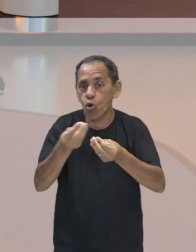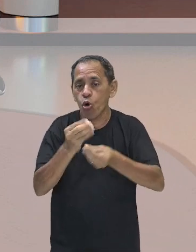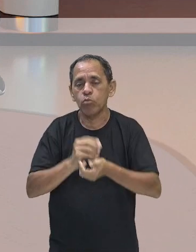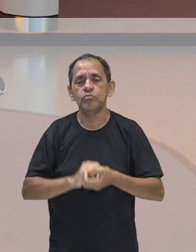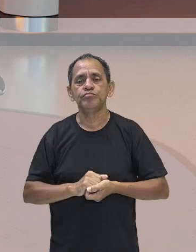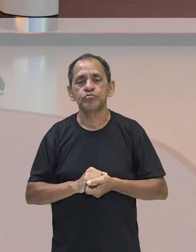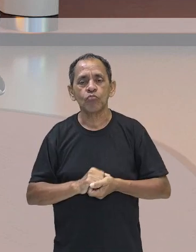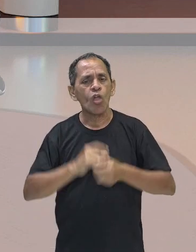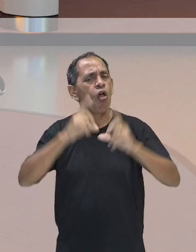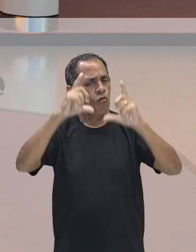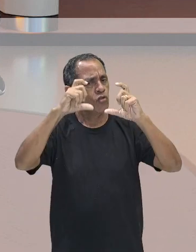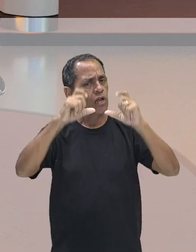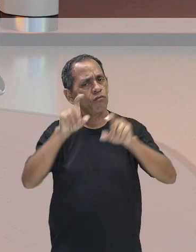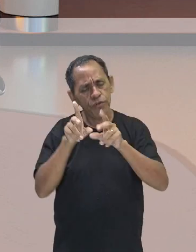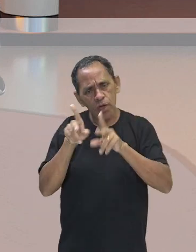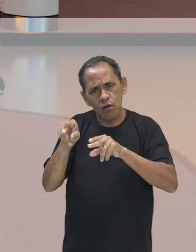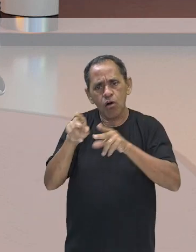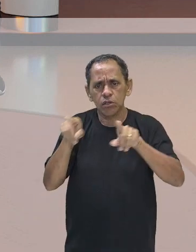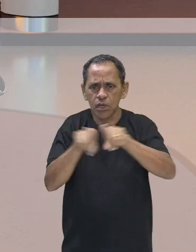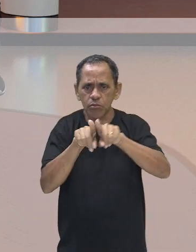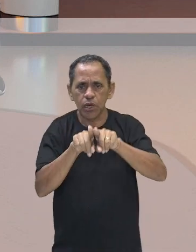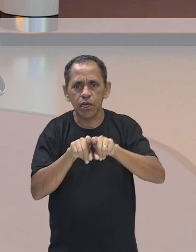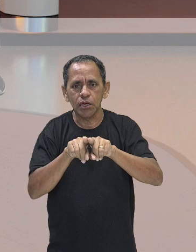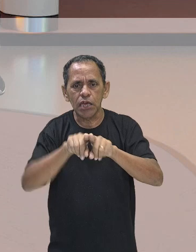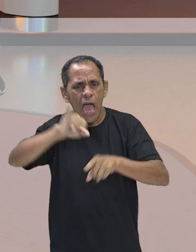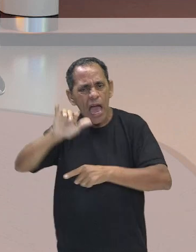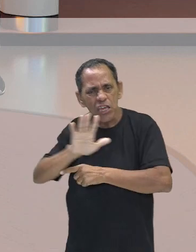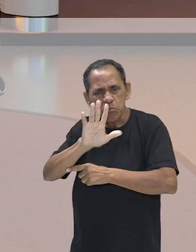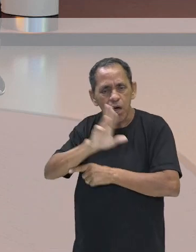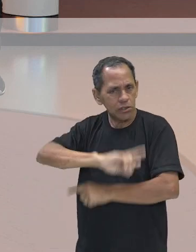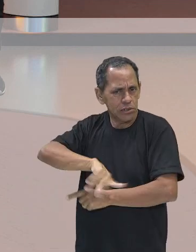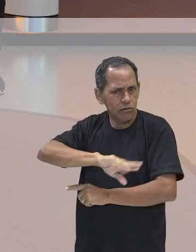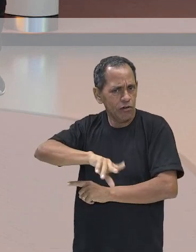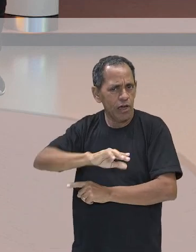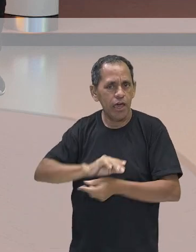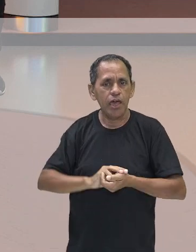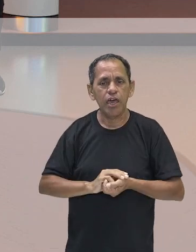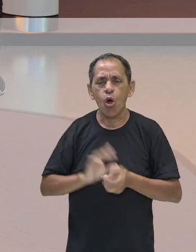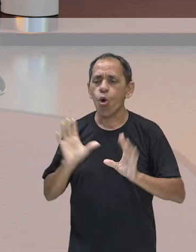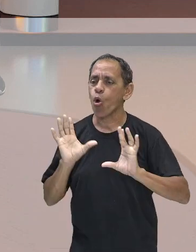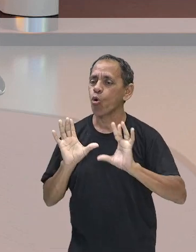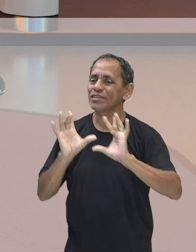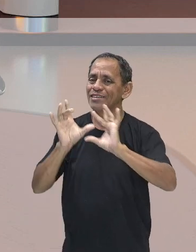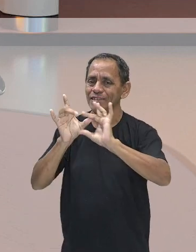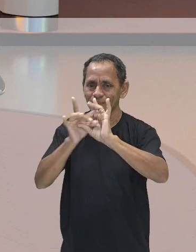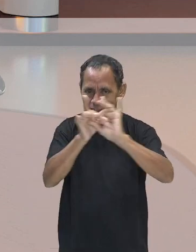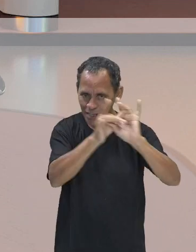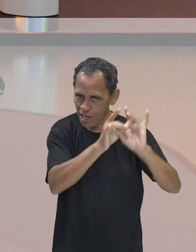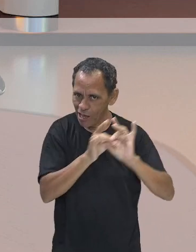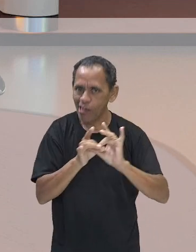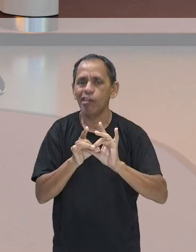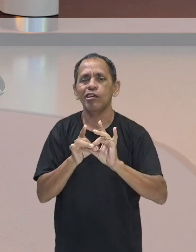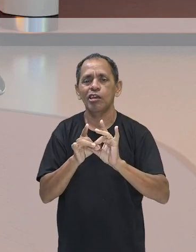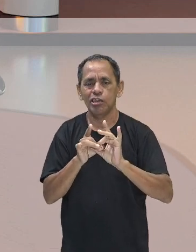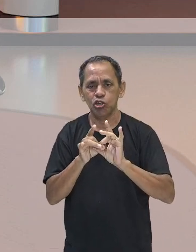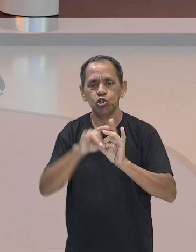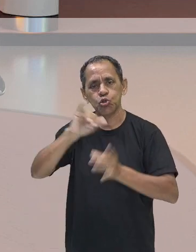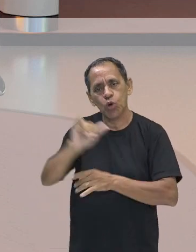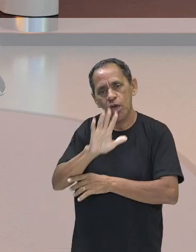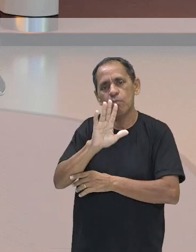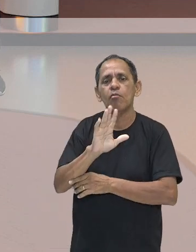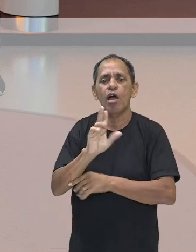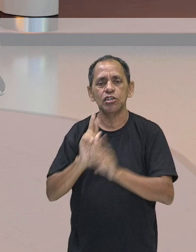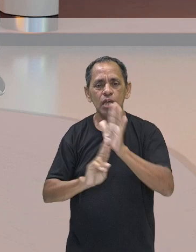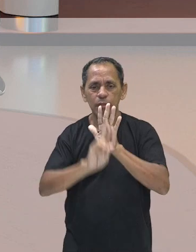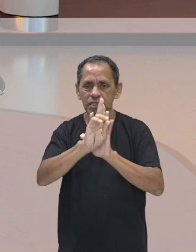Fotografias a mesma coisa, tá, gente? Não é imagem pela imagem, é o contexto que essa imagem representa. E através de